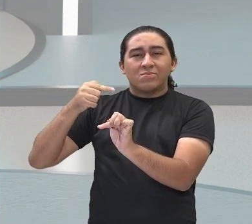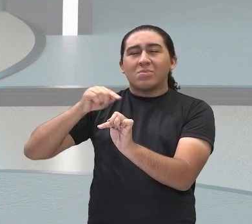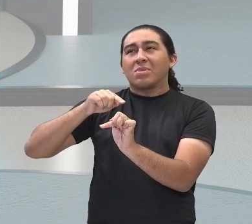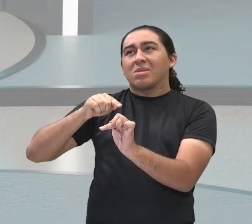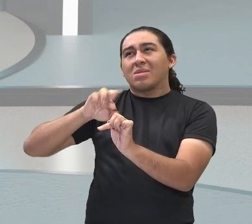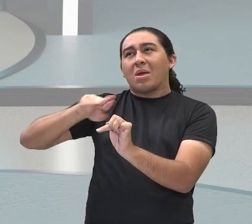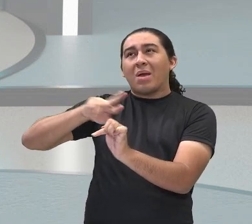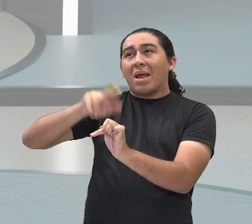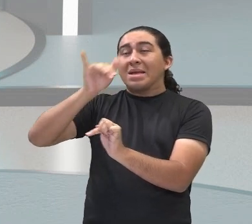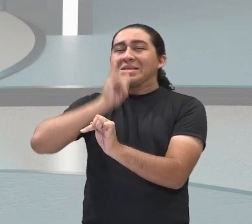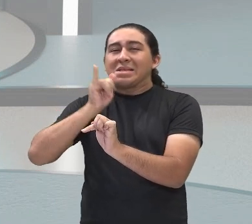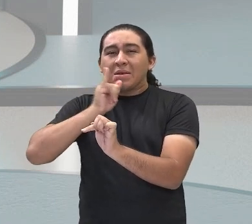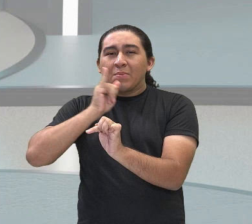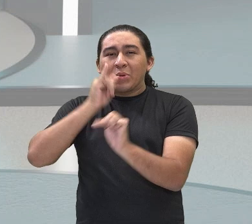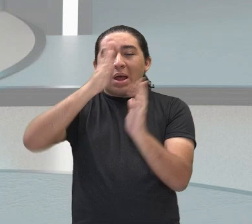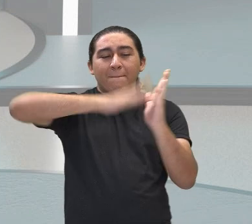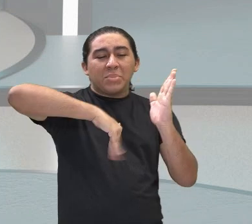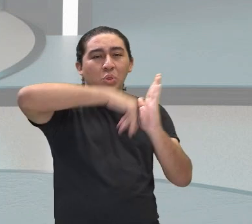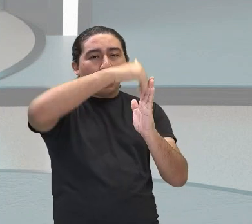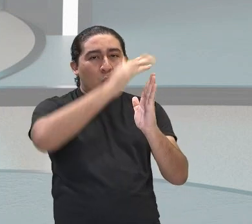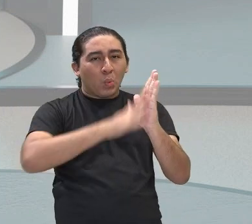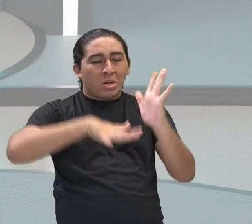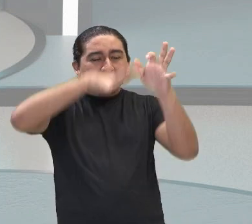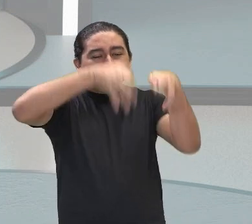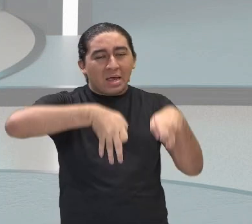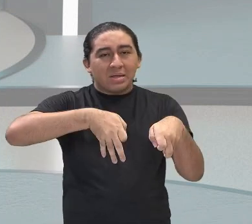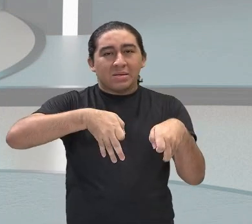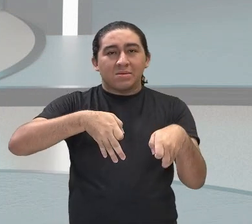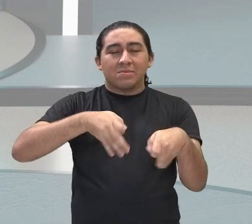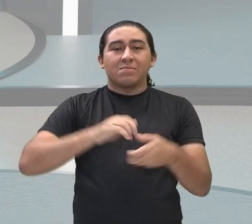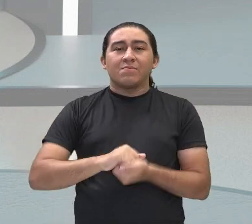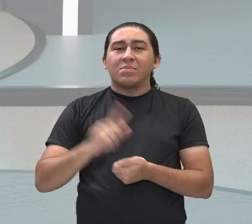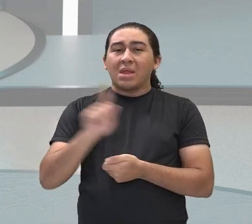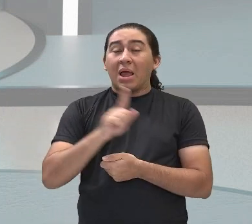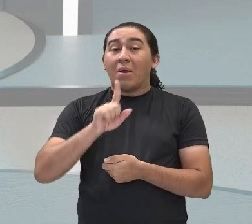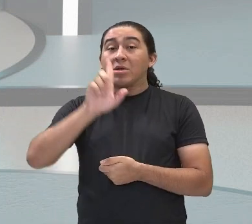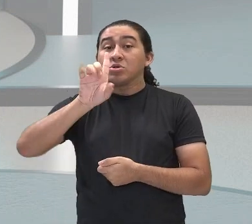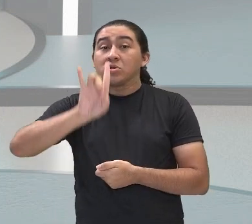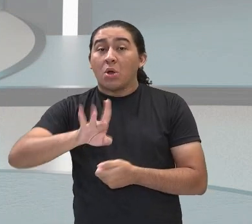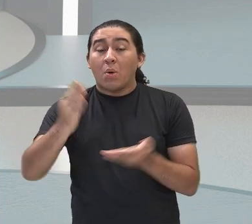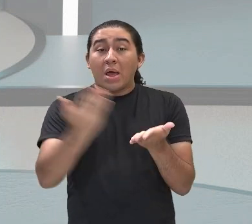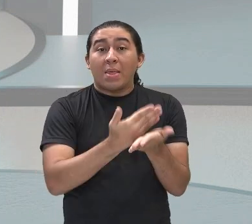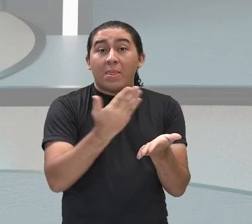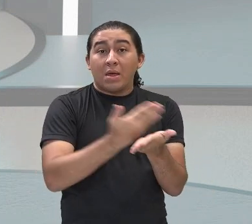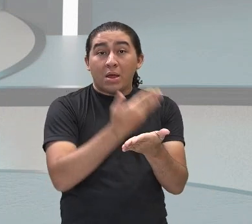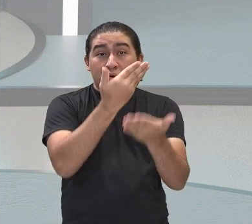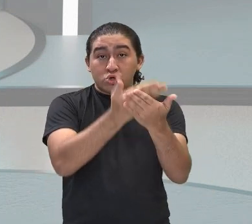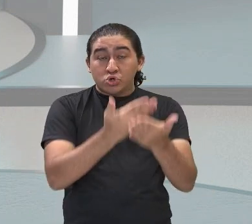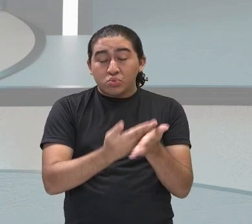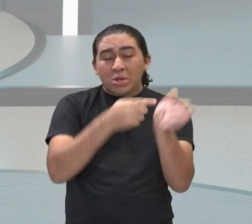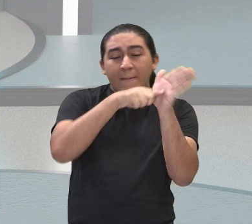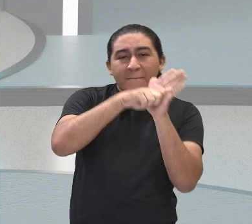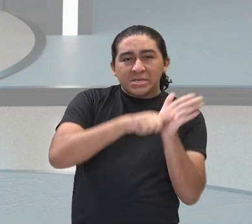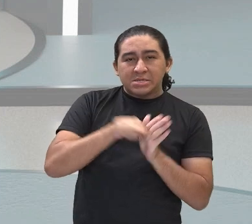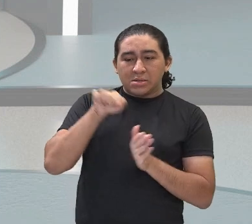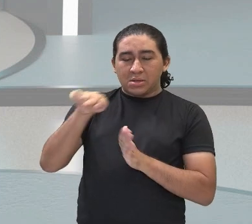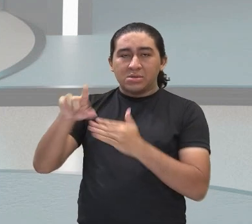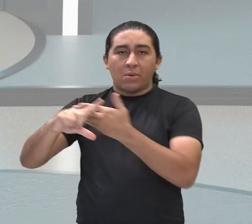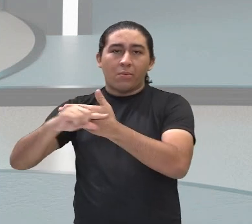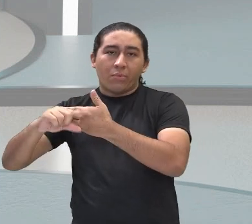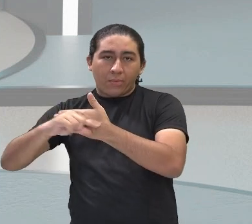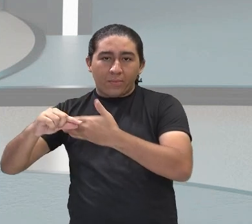quadro. Aqui é parte do caderno de estudo, que com o tempo, claro, a